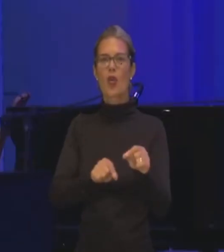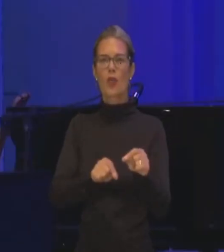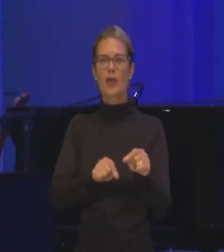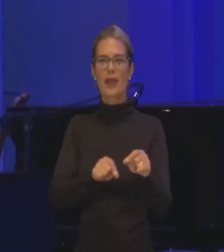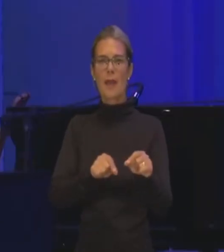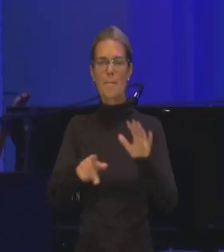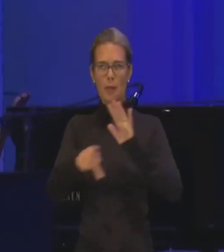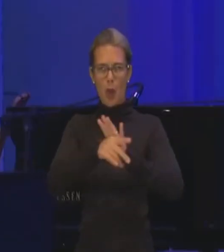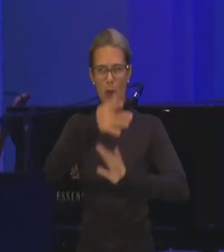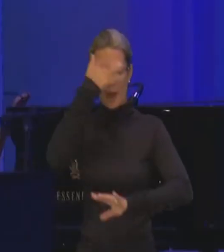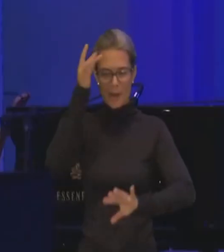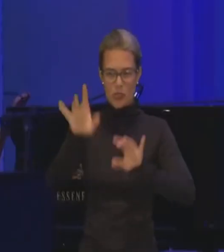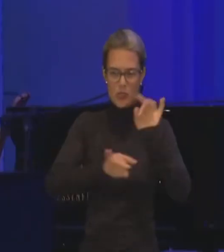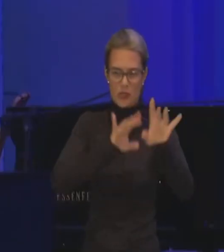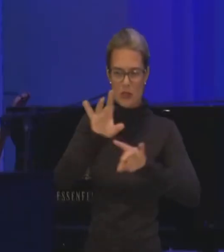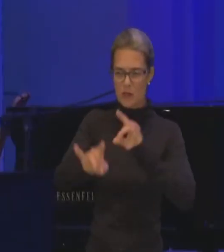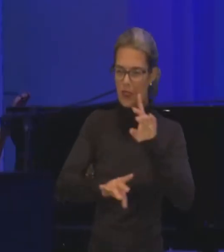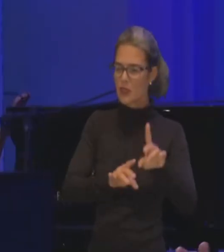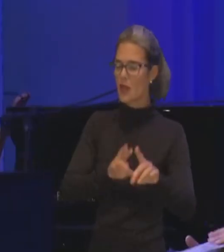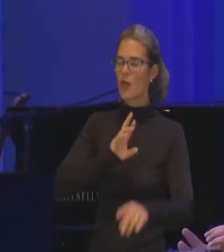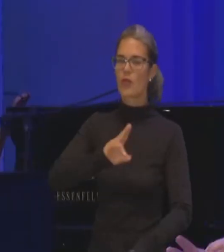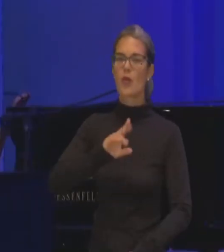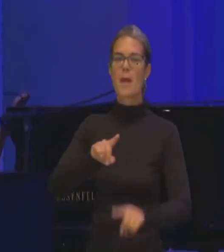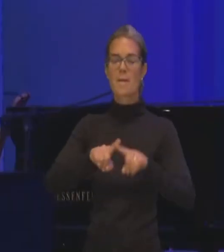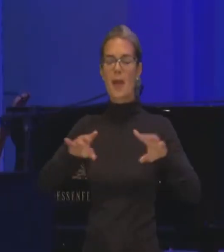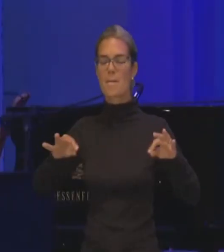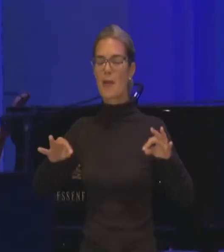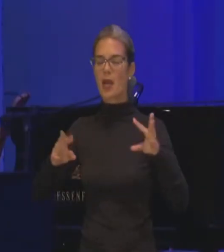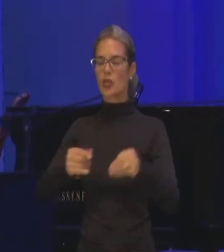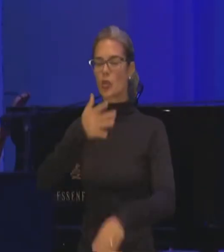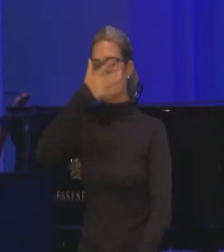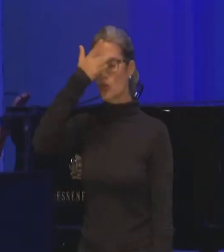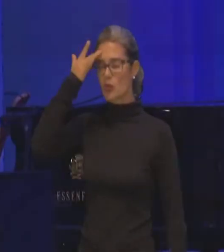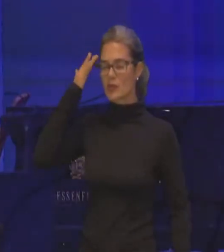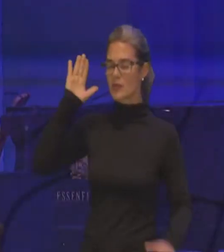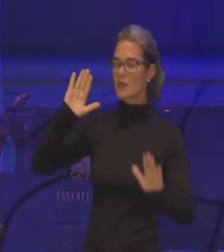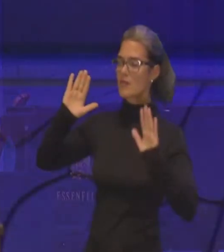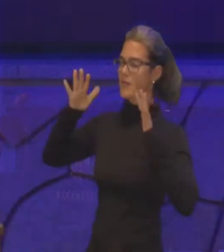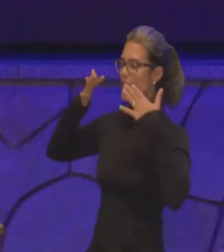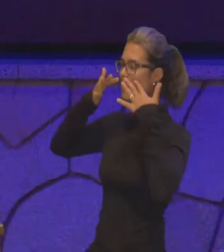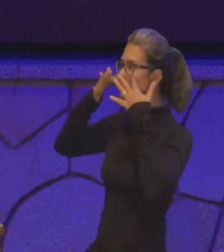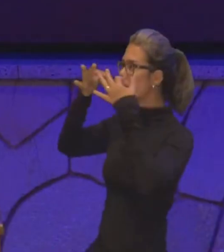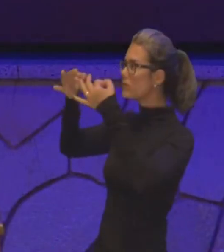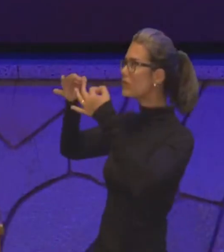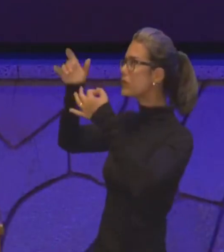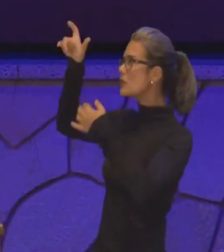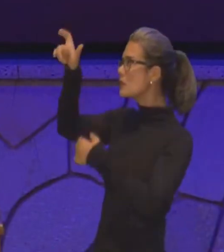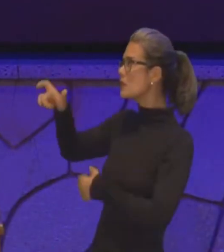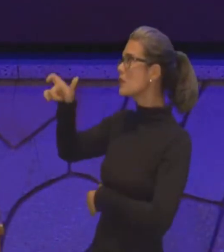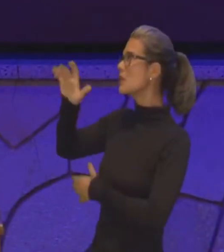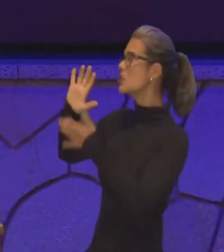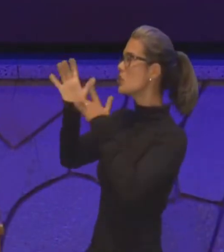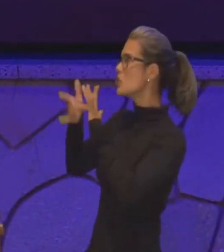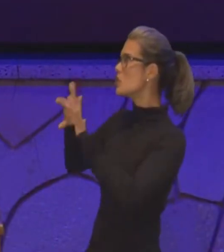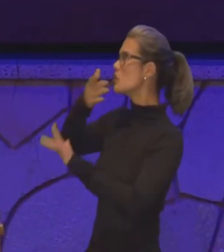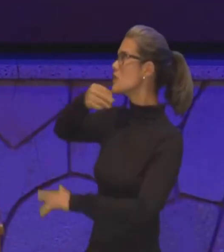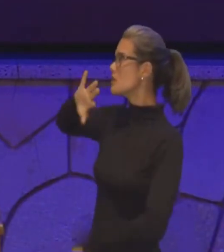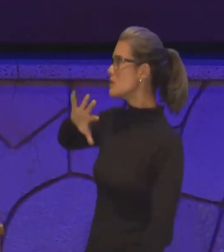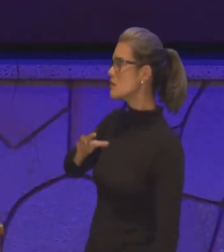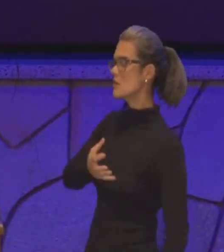especiais, mas para todos aqueles que olham para Cristo como Senhor e